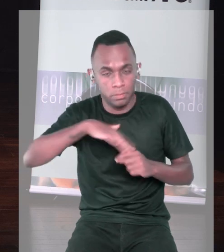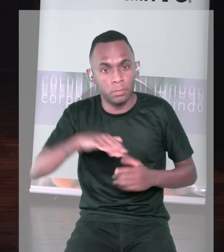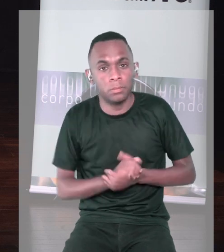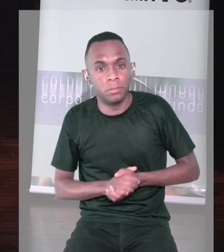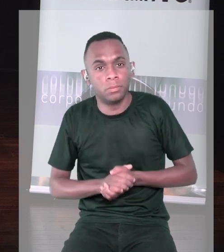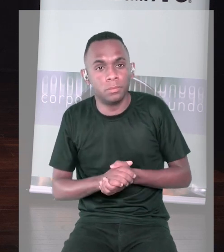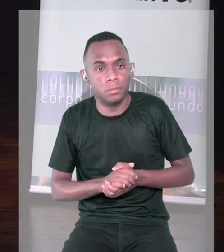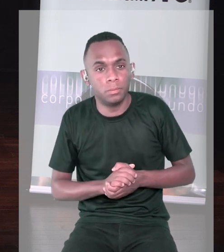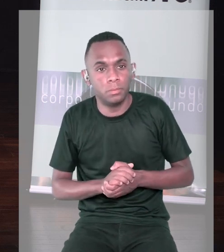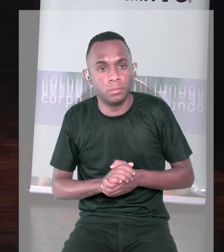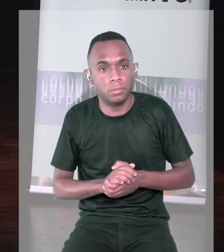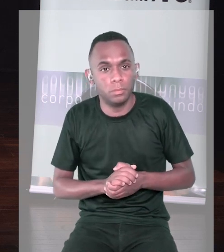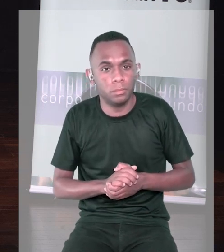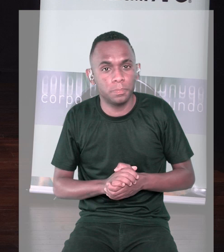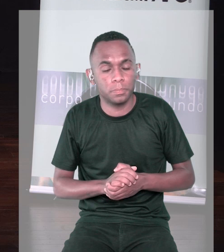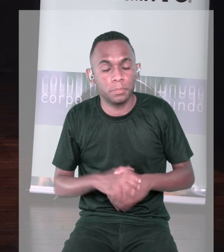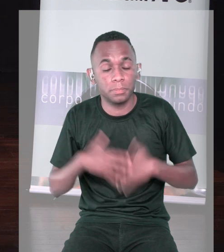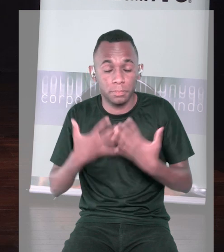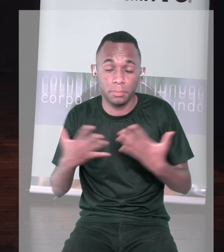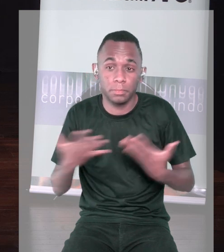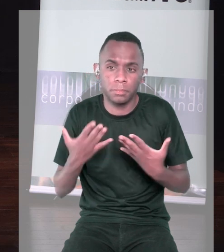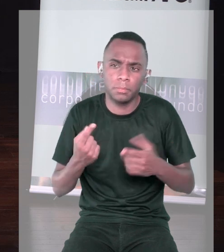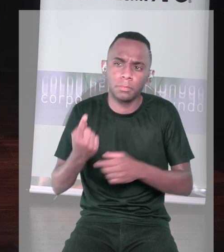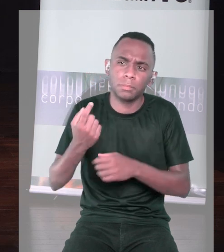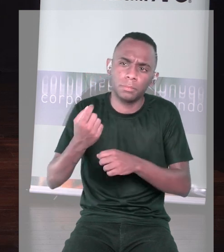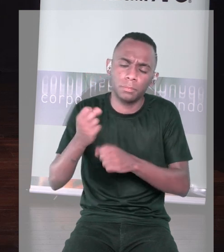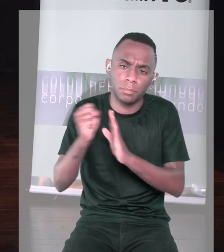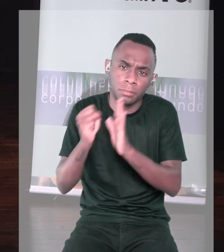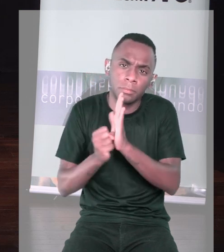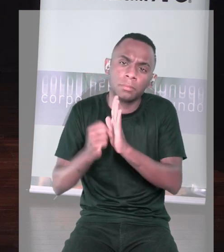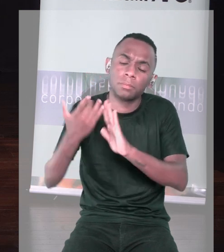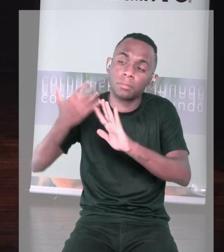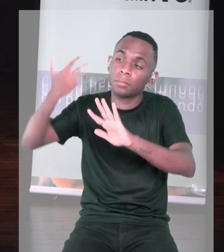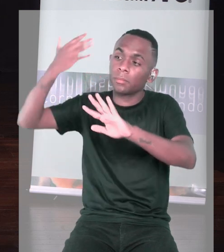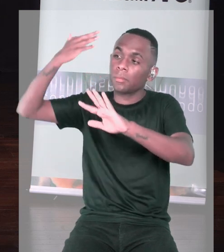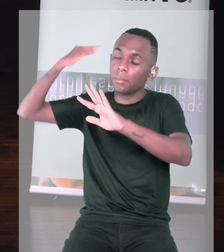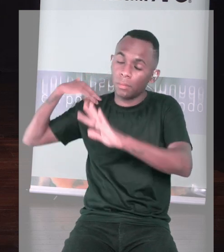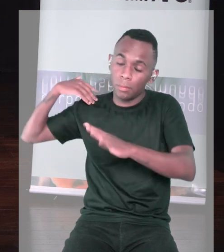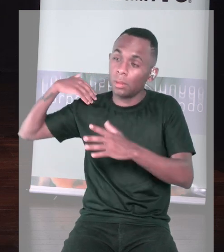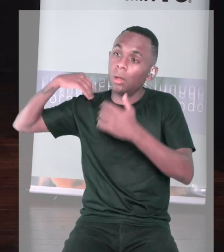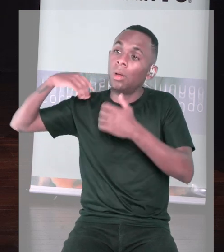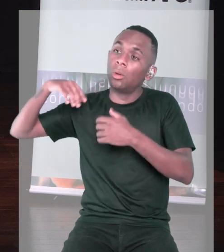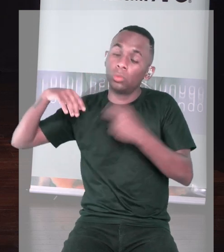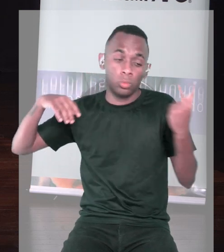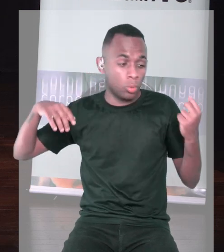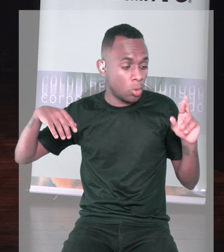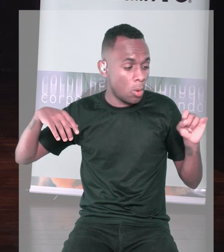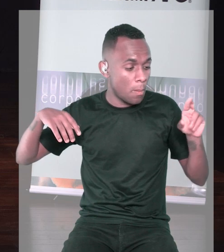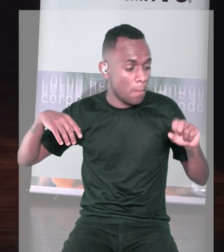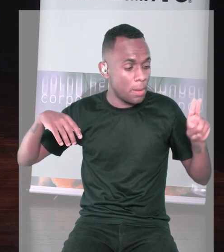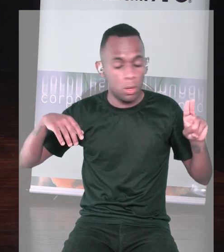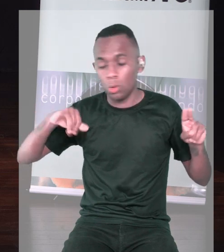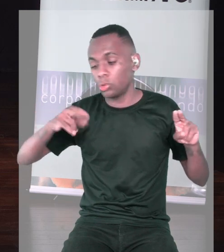autor. Nesse ponto, aquele romantismo que séculos atrás fez Romeu e Julieta perseguirem o